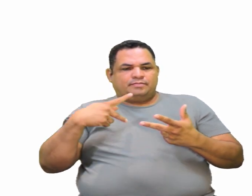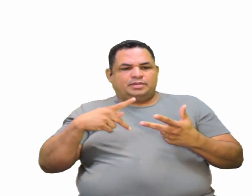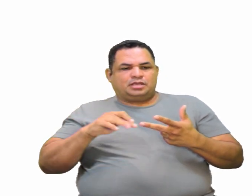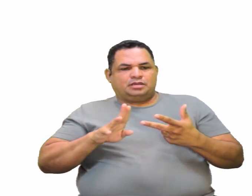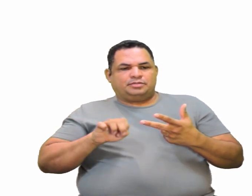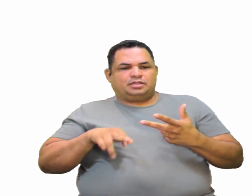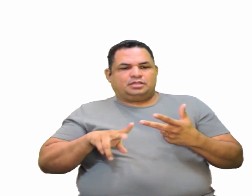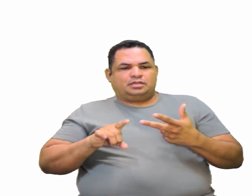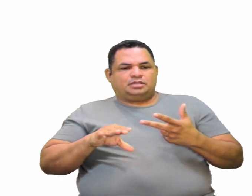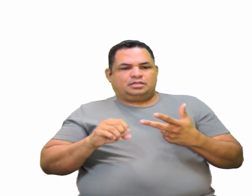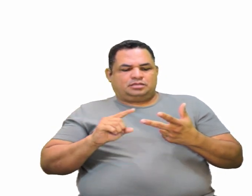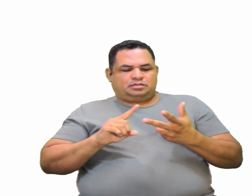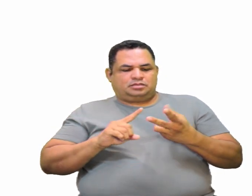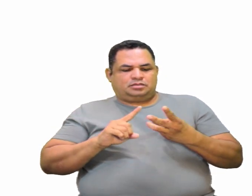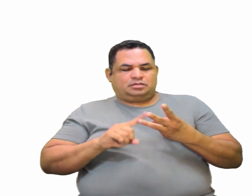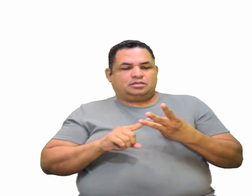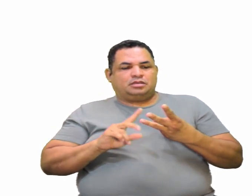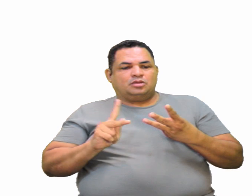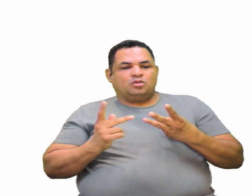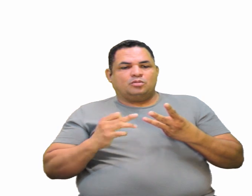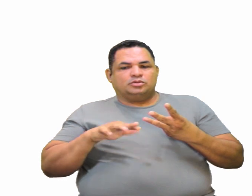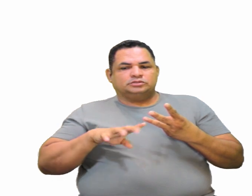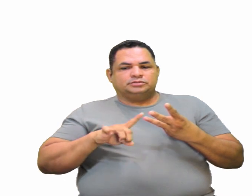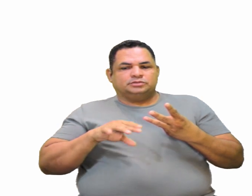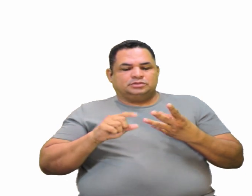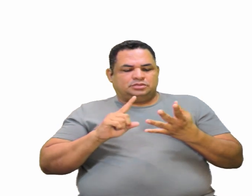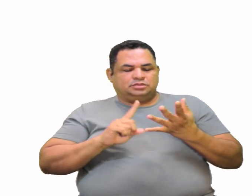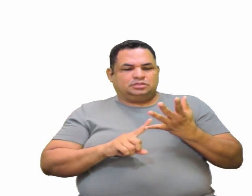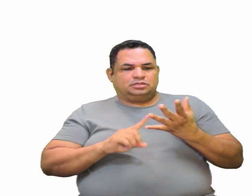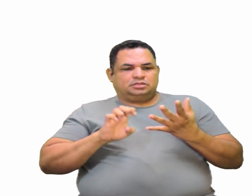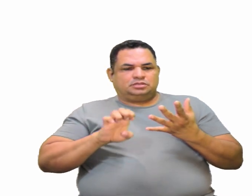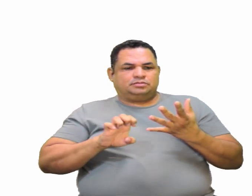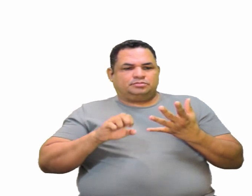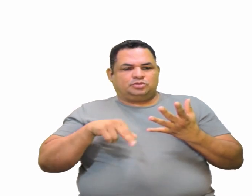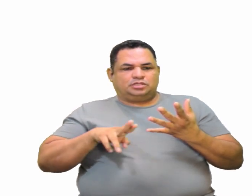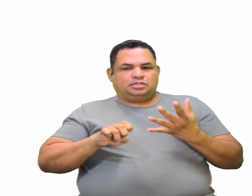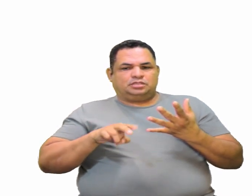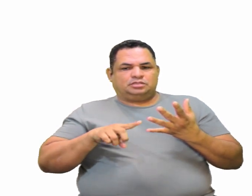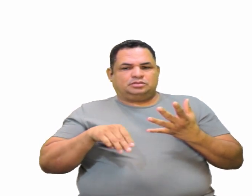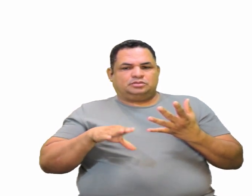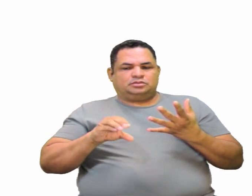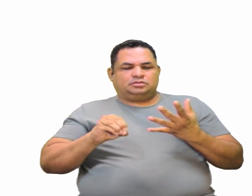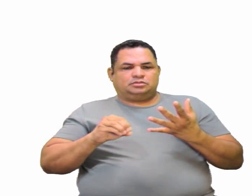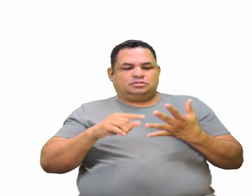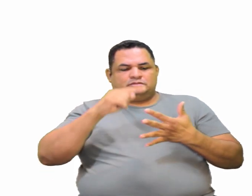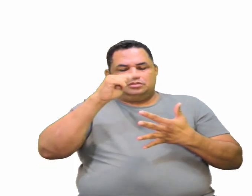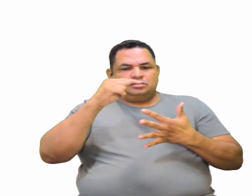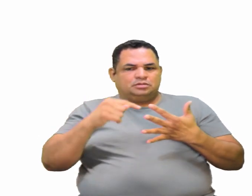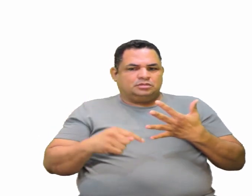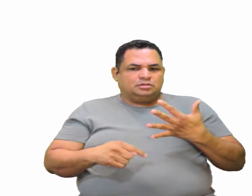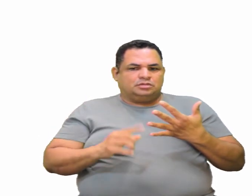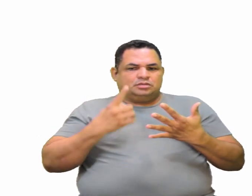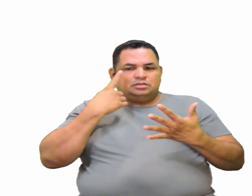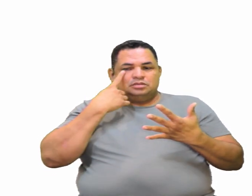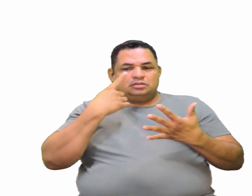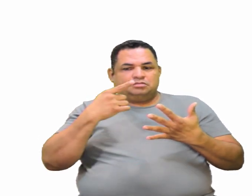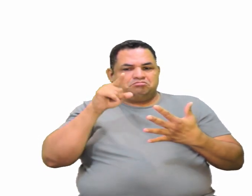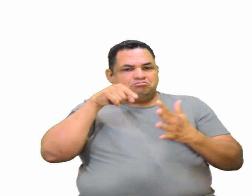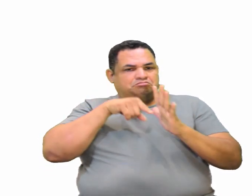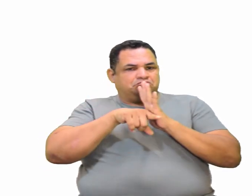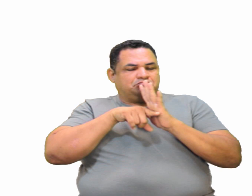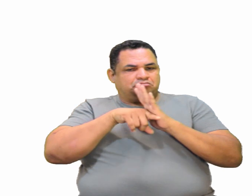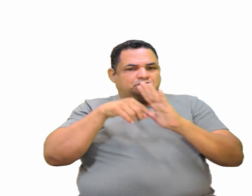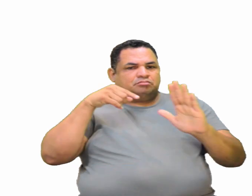pecamiano, D, homotipia e alternativa E, mulleriano. Pessoal, vamos analisar aqui